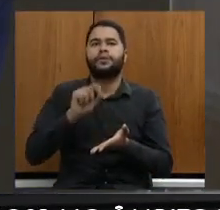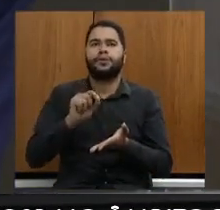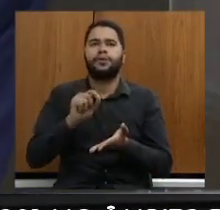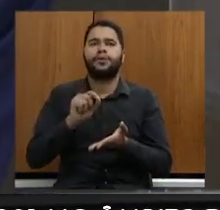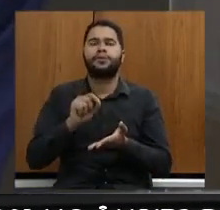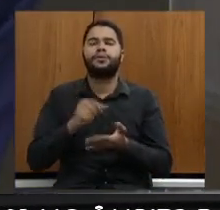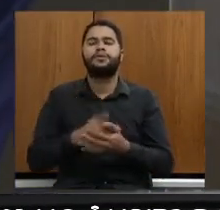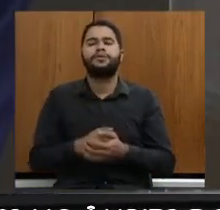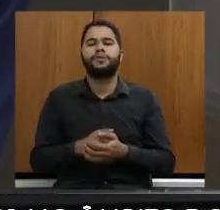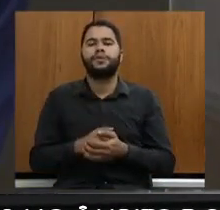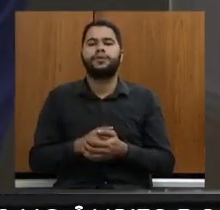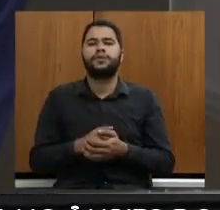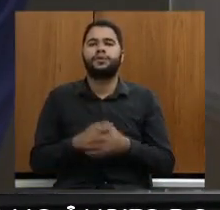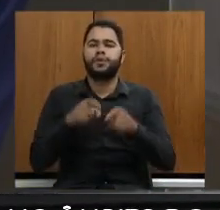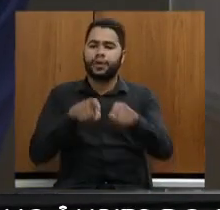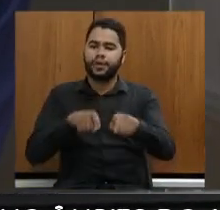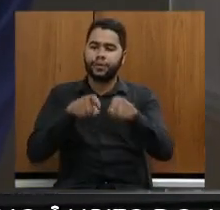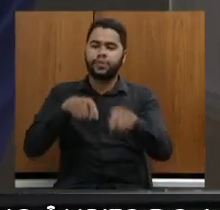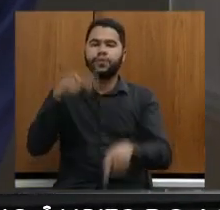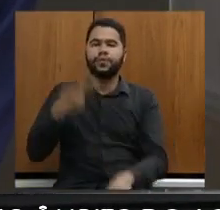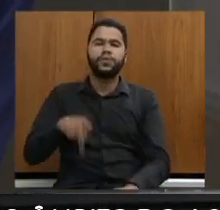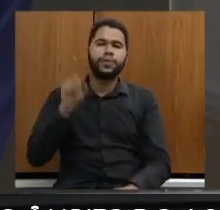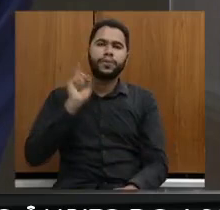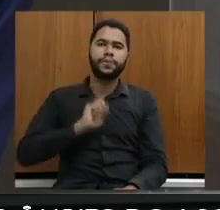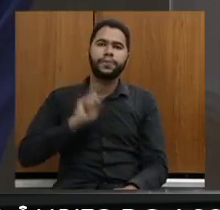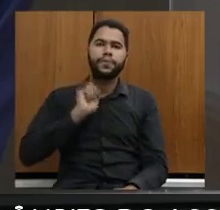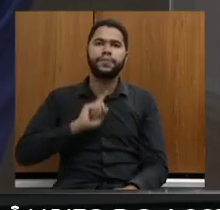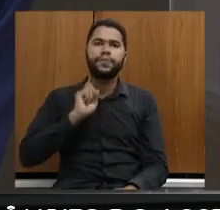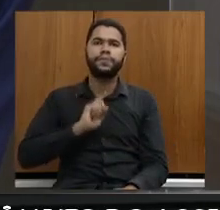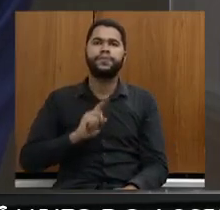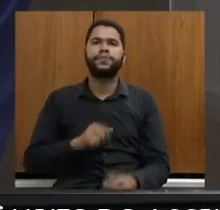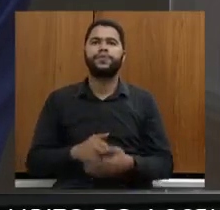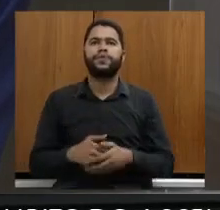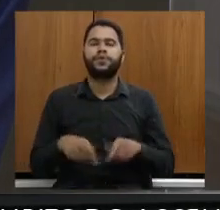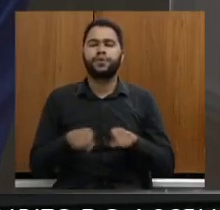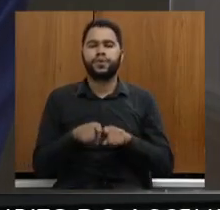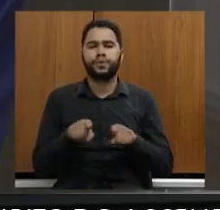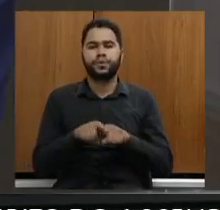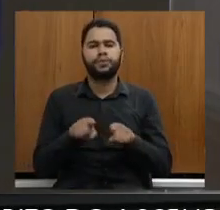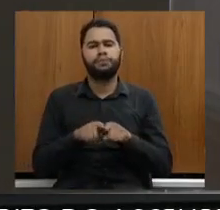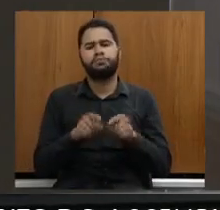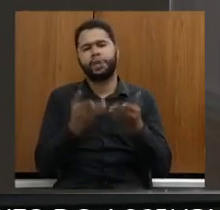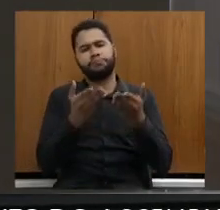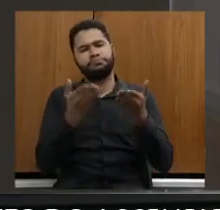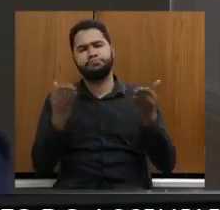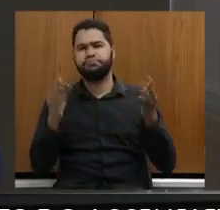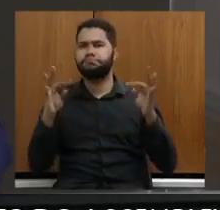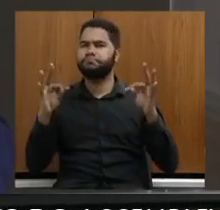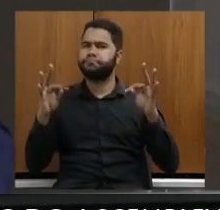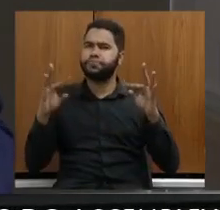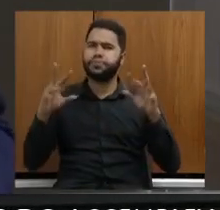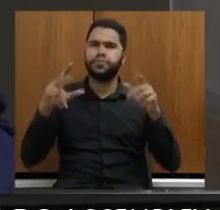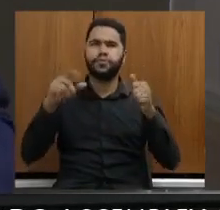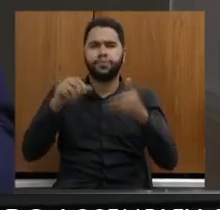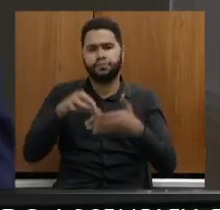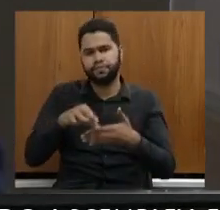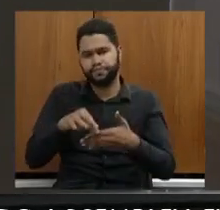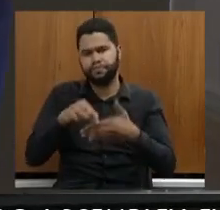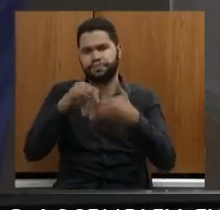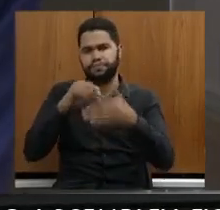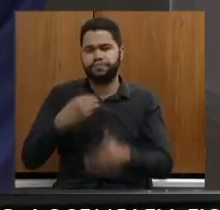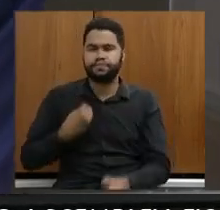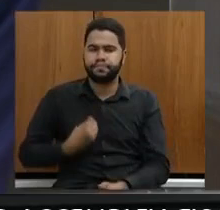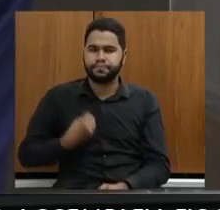é de agricultura de Minas Gerais Thalles do nosso ímã efeitos as lideranças aqui